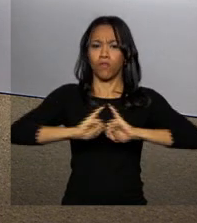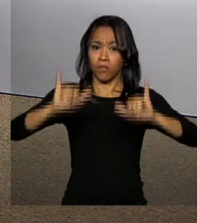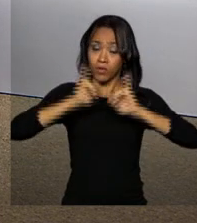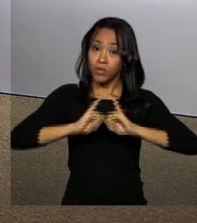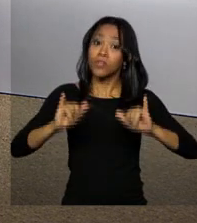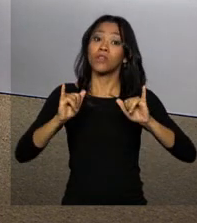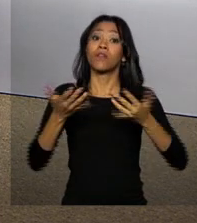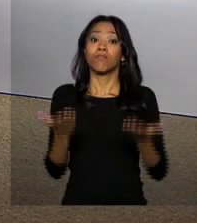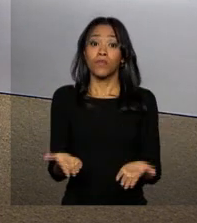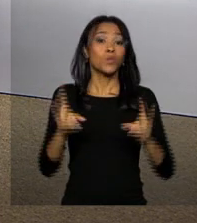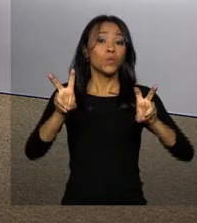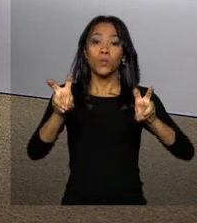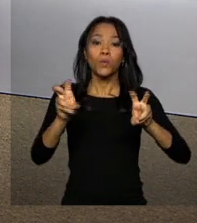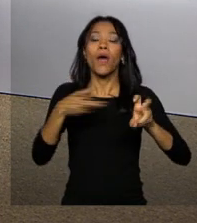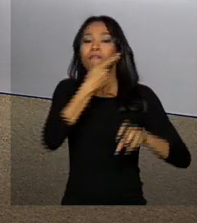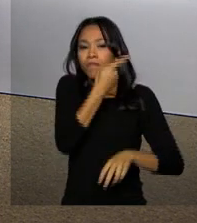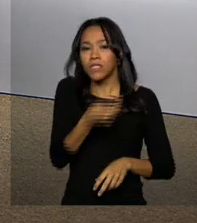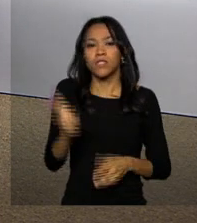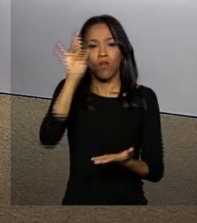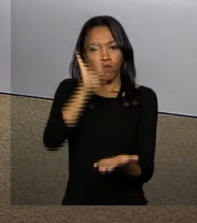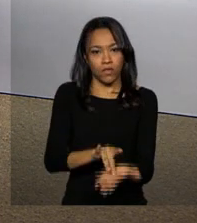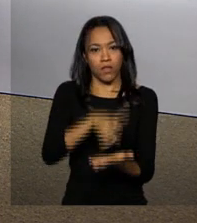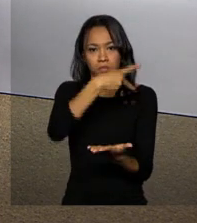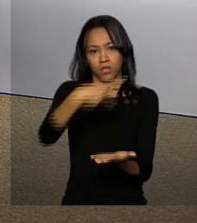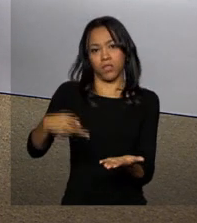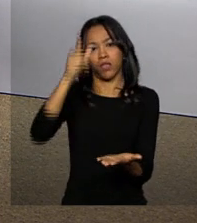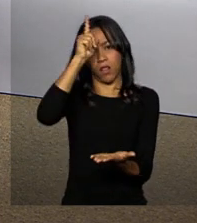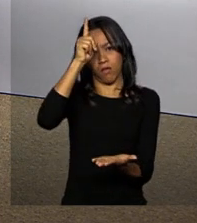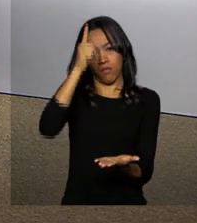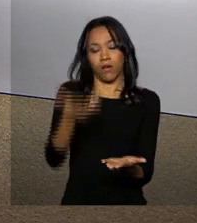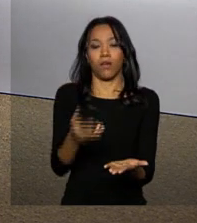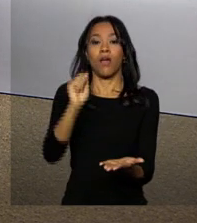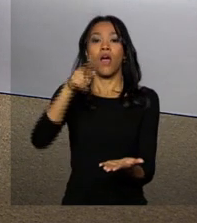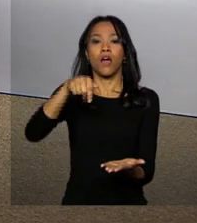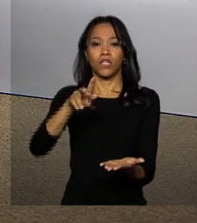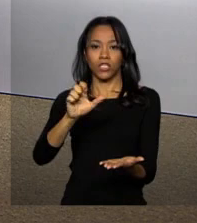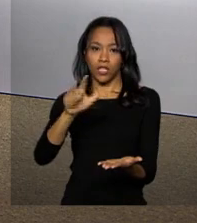mais informações sobre esta visita oficial da chanceler